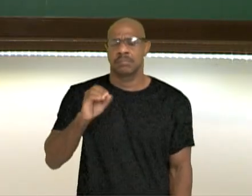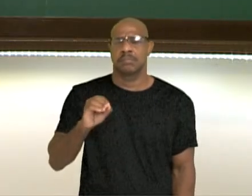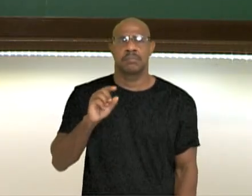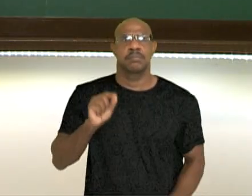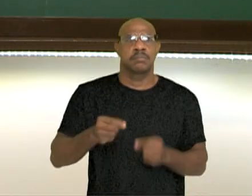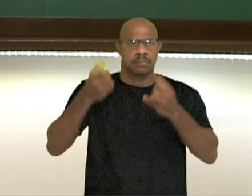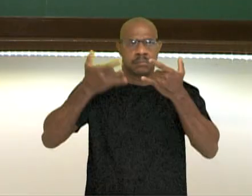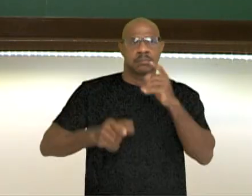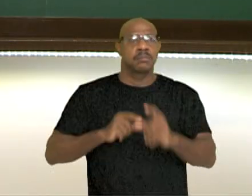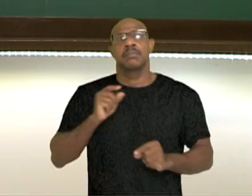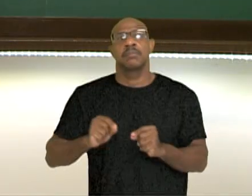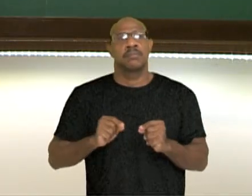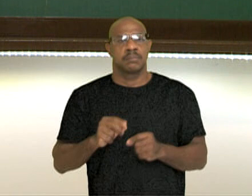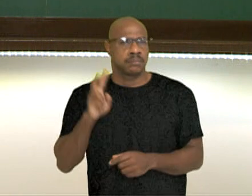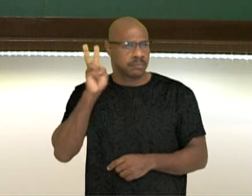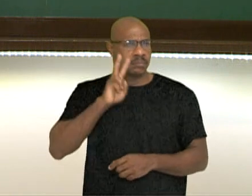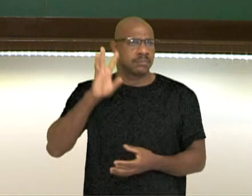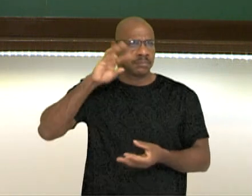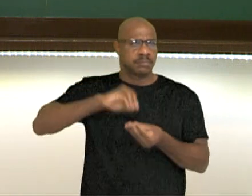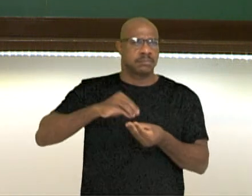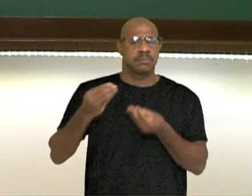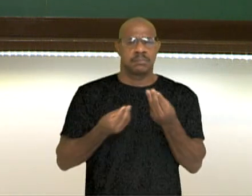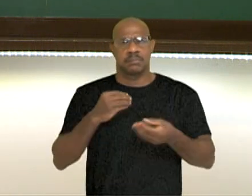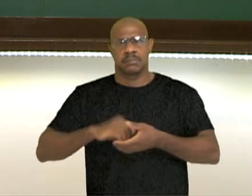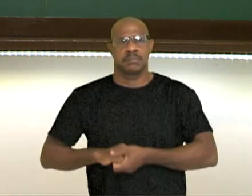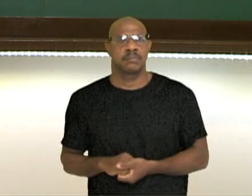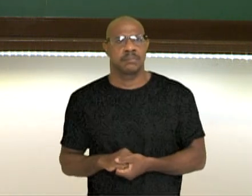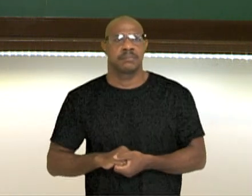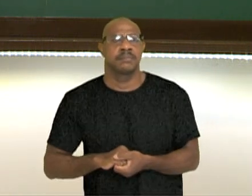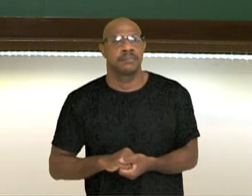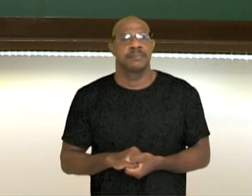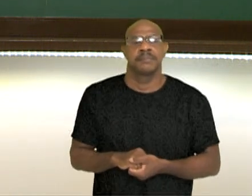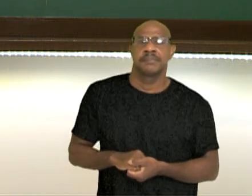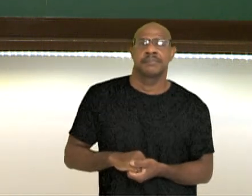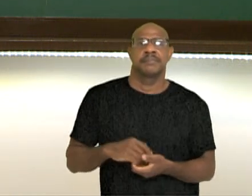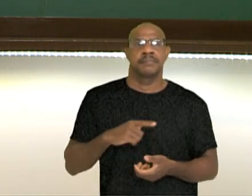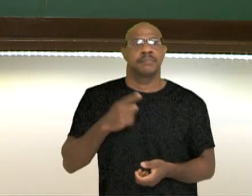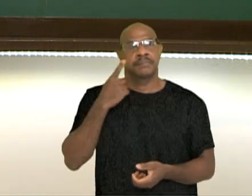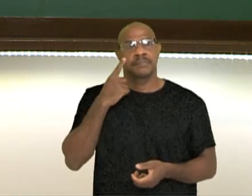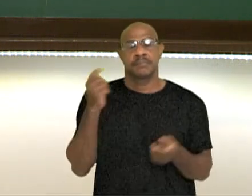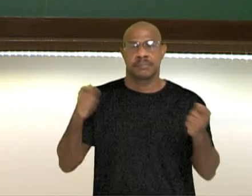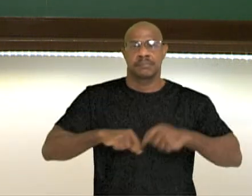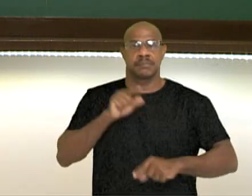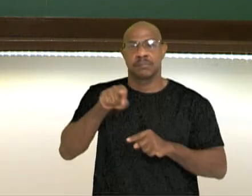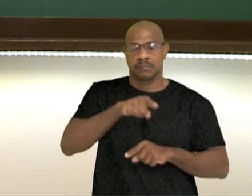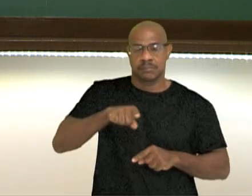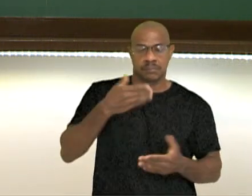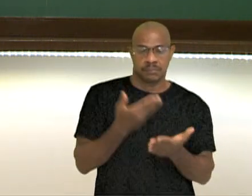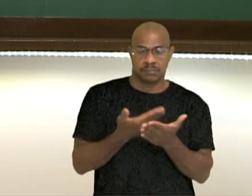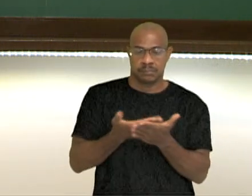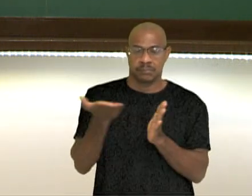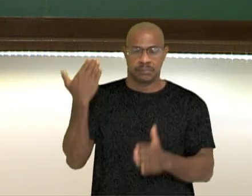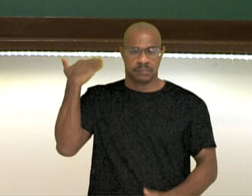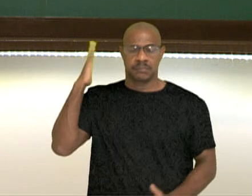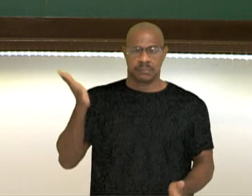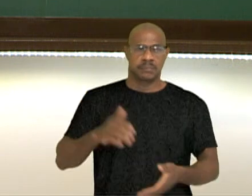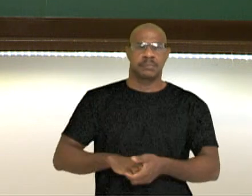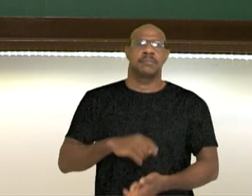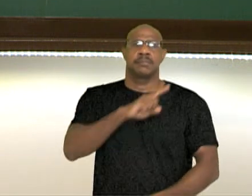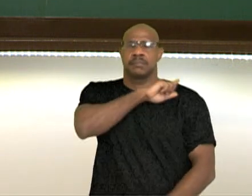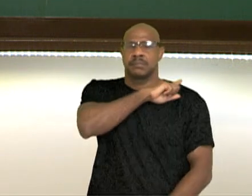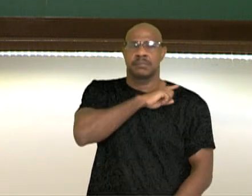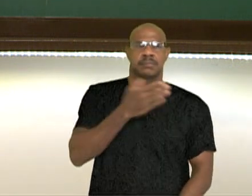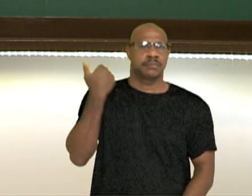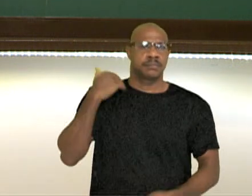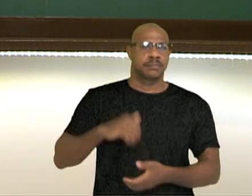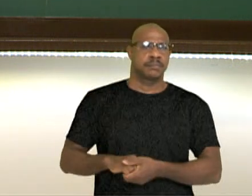uma função. Em matemática a gente estuda muitos tipos de função. Mais precisamente, vocês estudaram na primeira série do ensino médio função